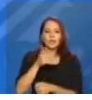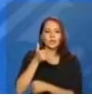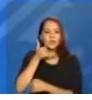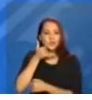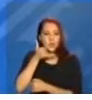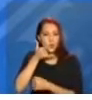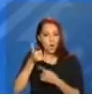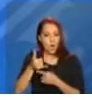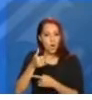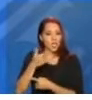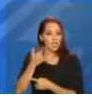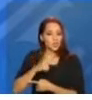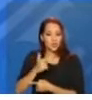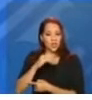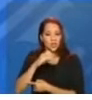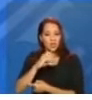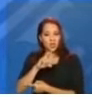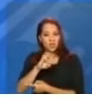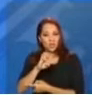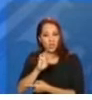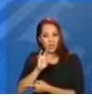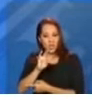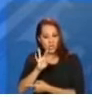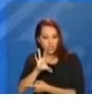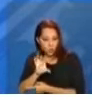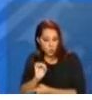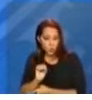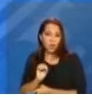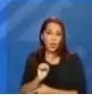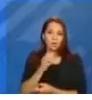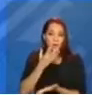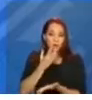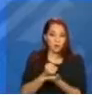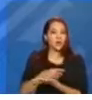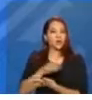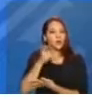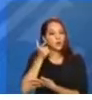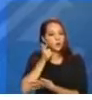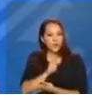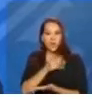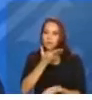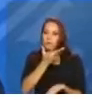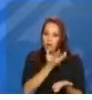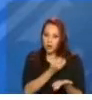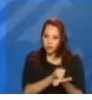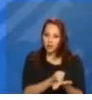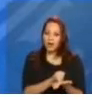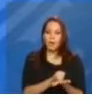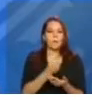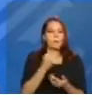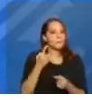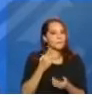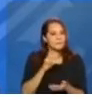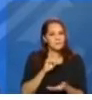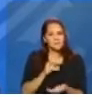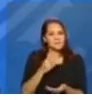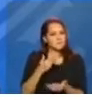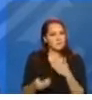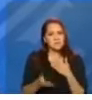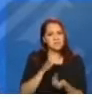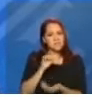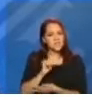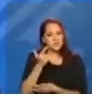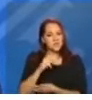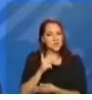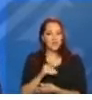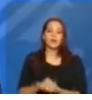pré-pago sem crédito para essa operação poderá pedir, mesmo sem crédito, e ainda tem